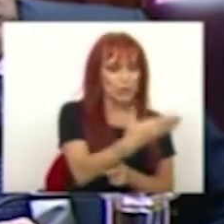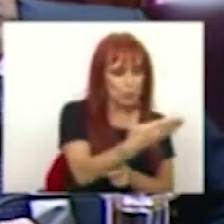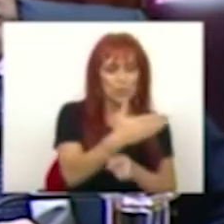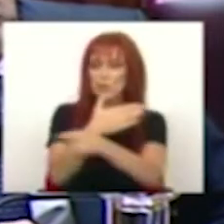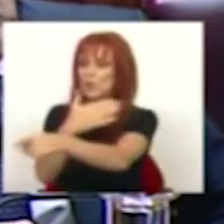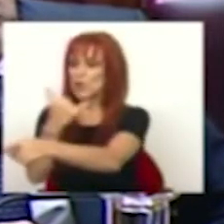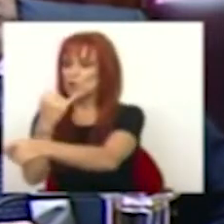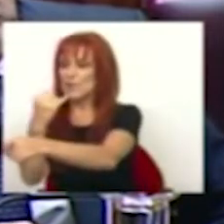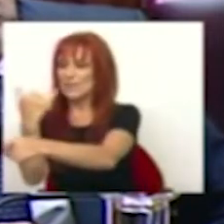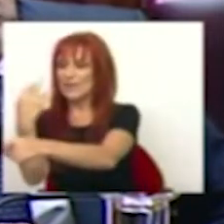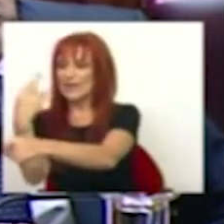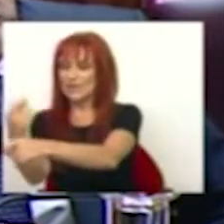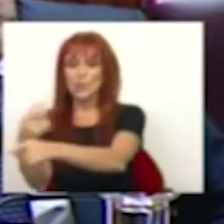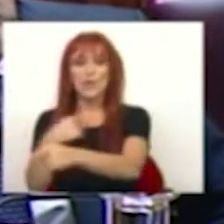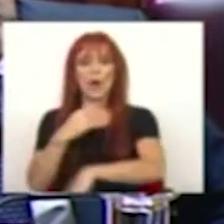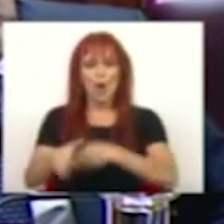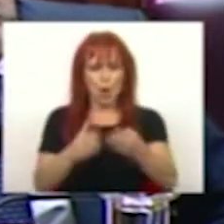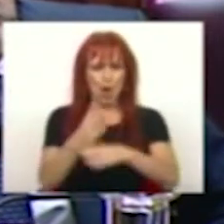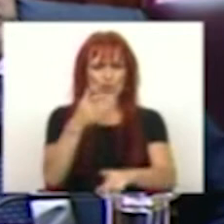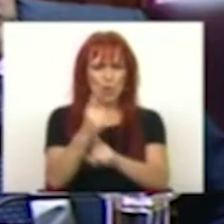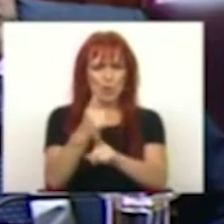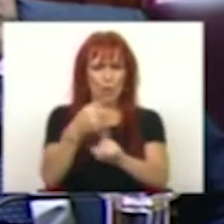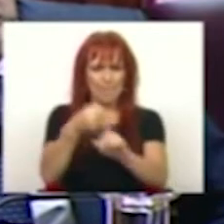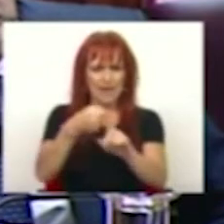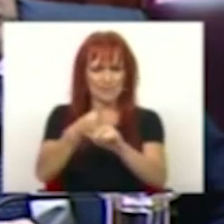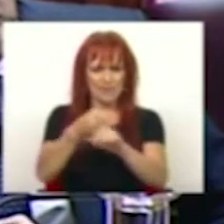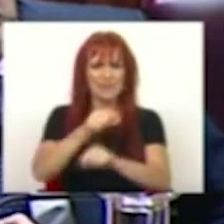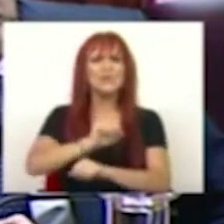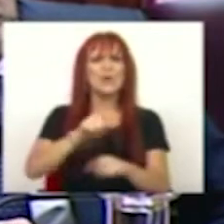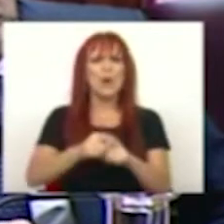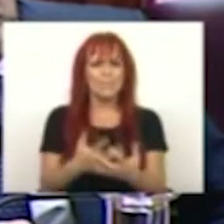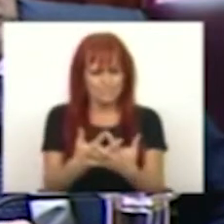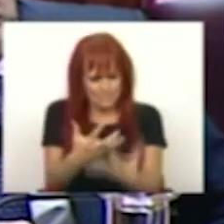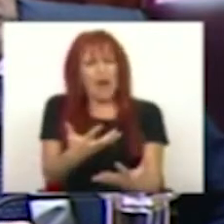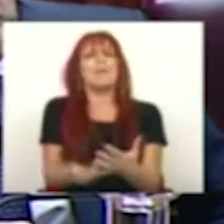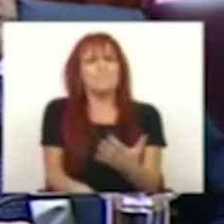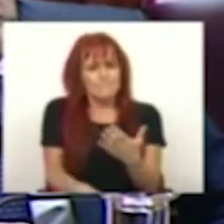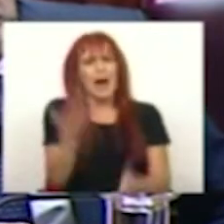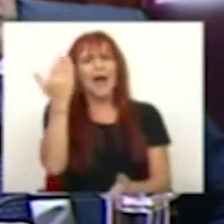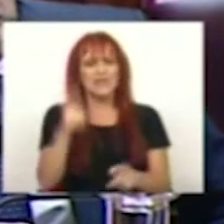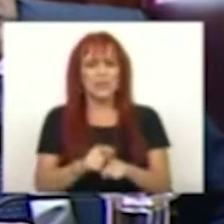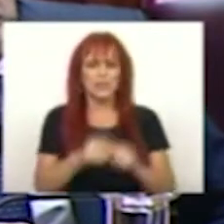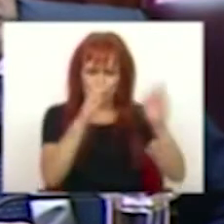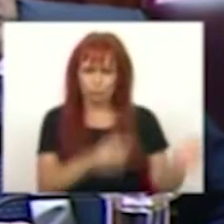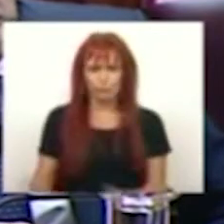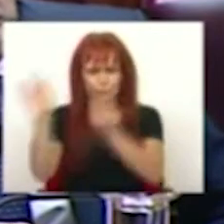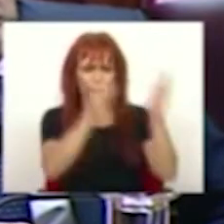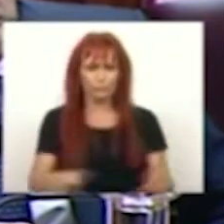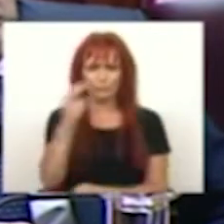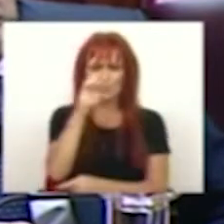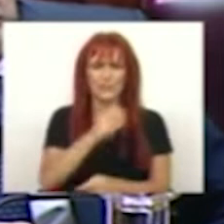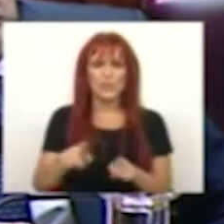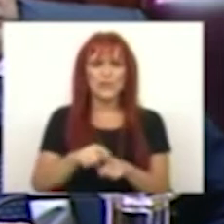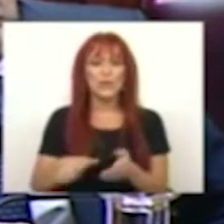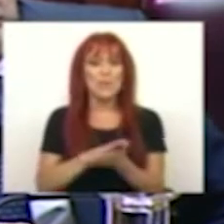para 2023, que nos continuamos a bater para incrementar a maior produção de energia com